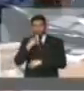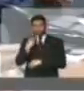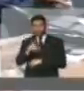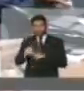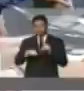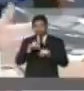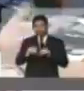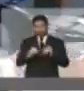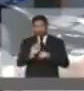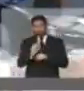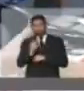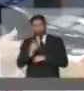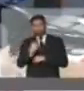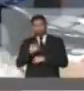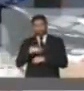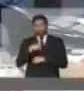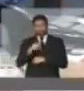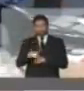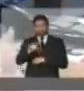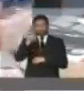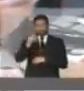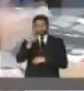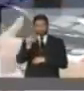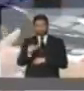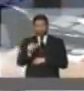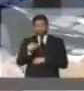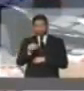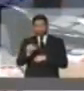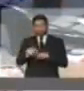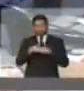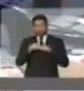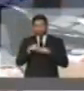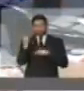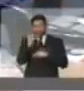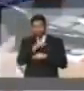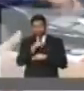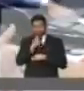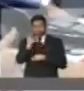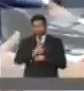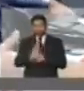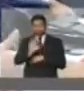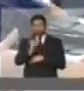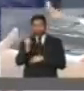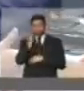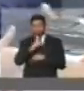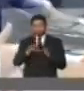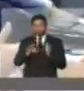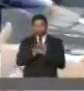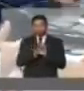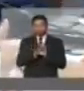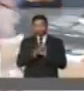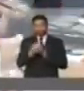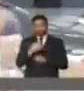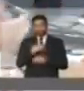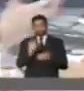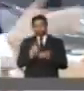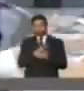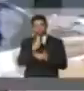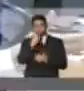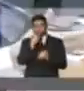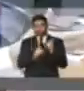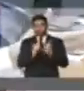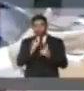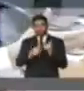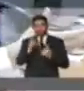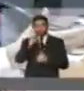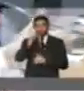escolhidos ou os preteridos por parte desses campeões nacionais, que eles chegaram a uma situação semelhante à